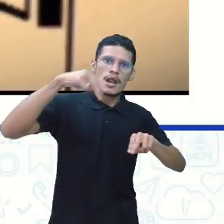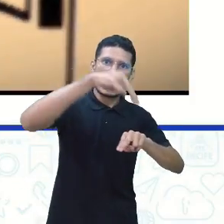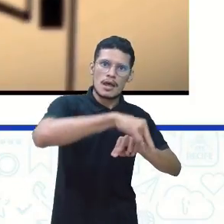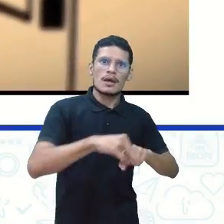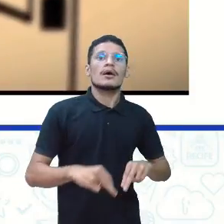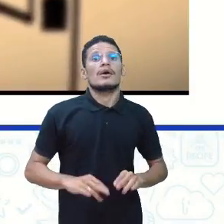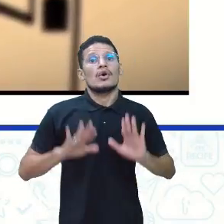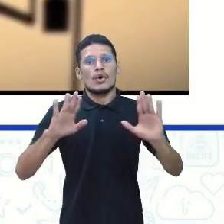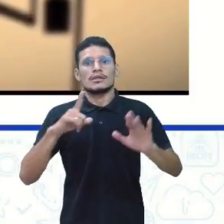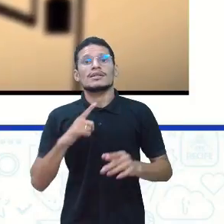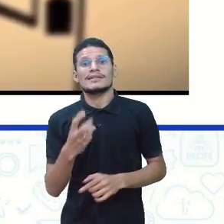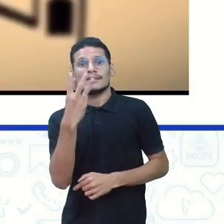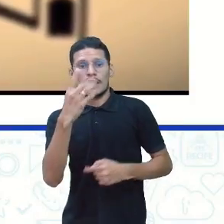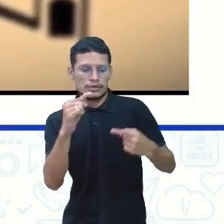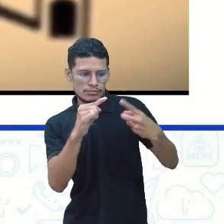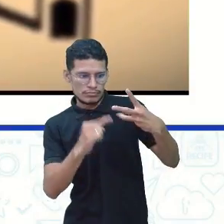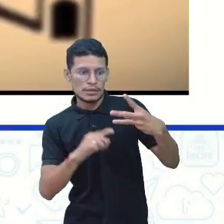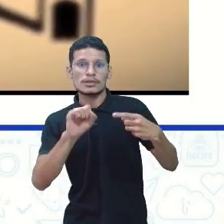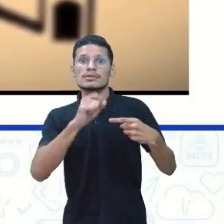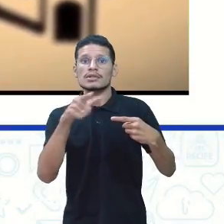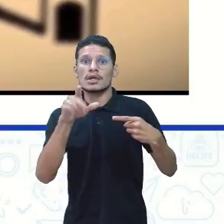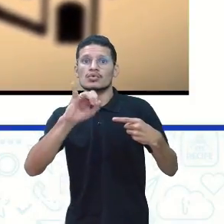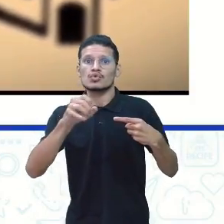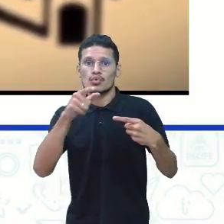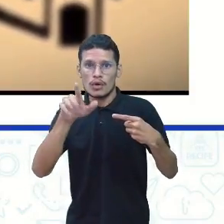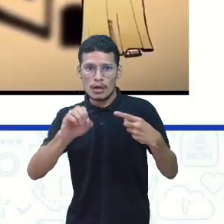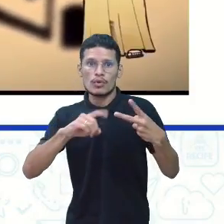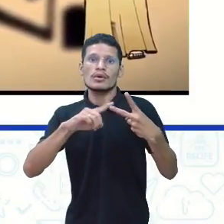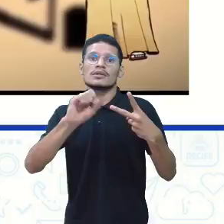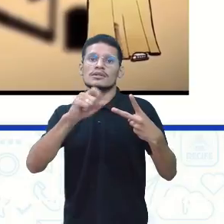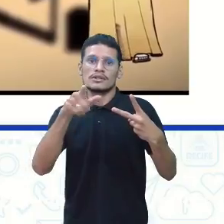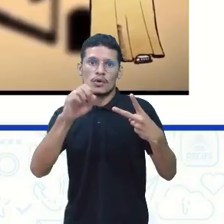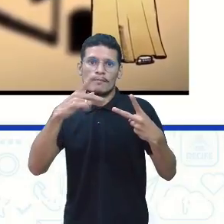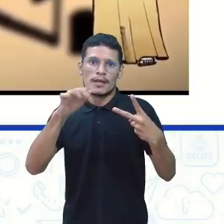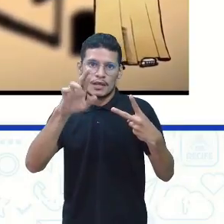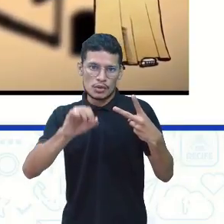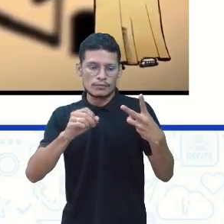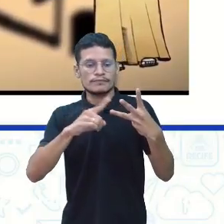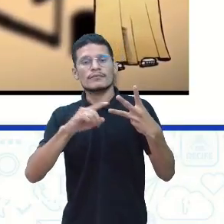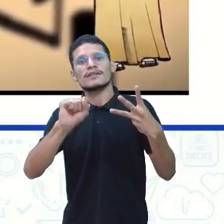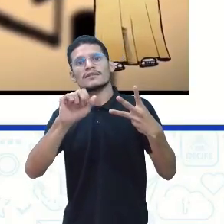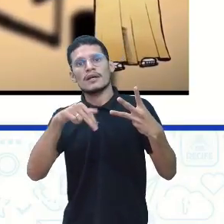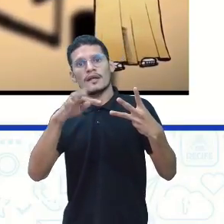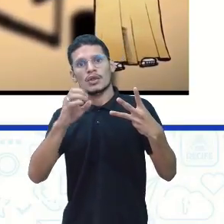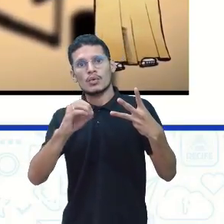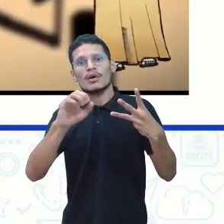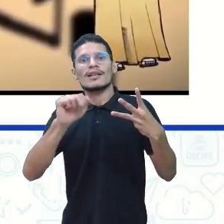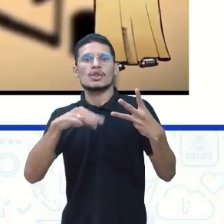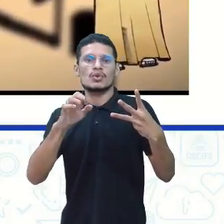3 santos: São João, São Pedro e Santo Antônio.